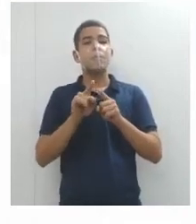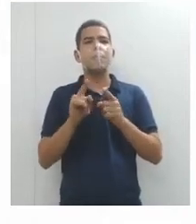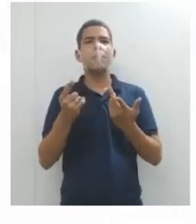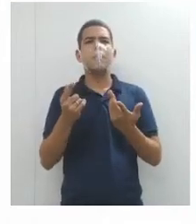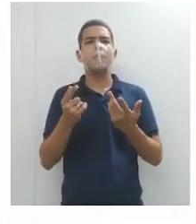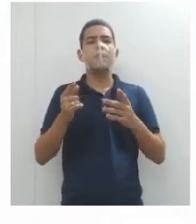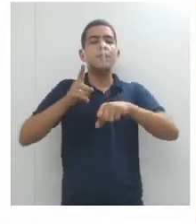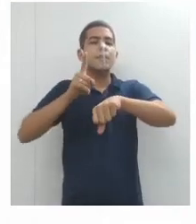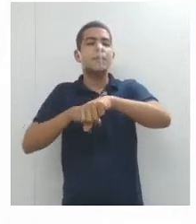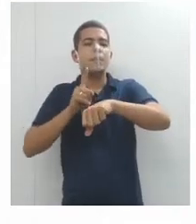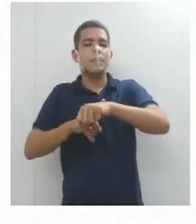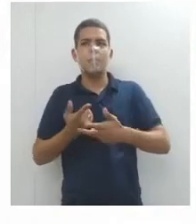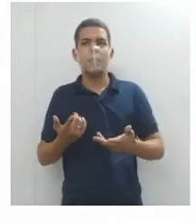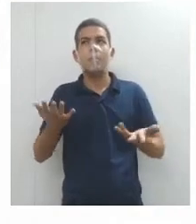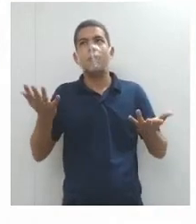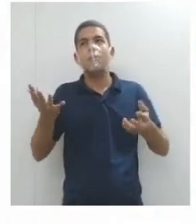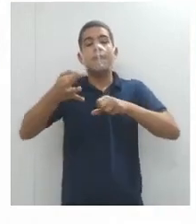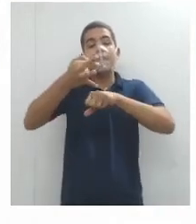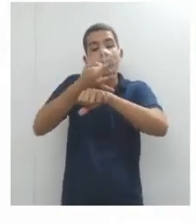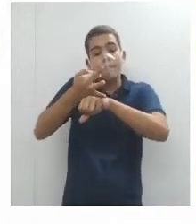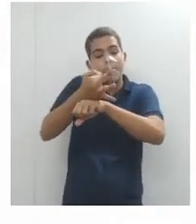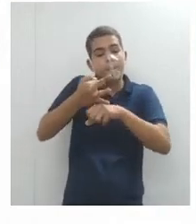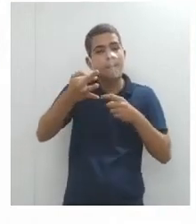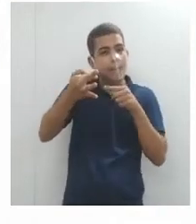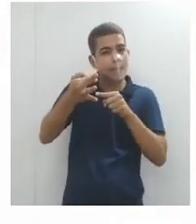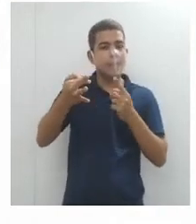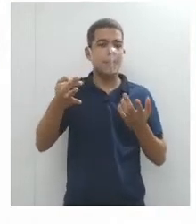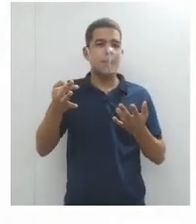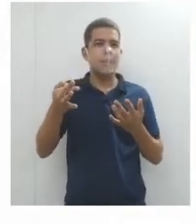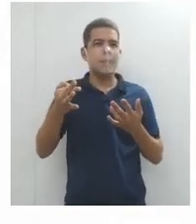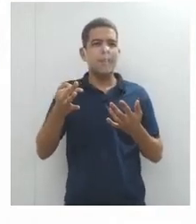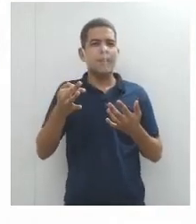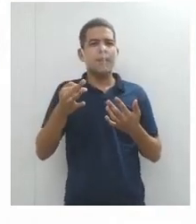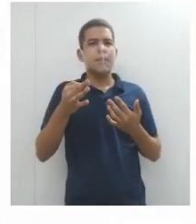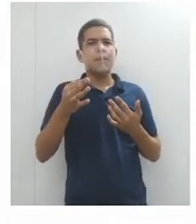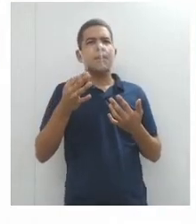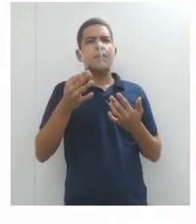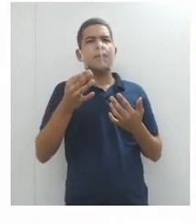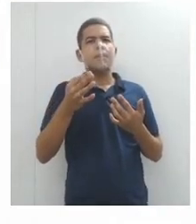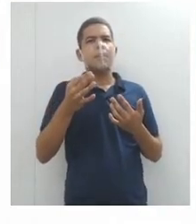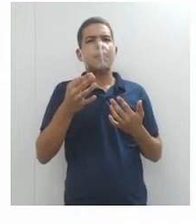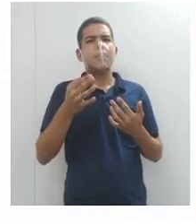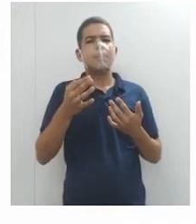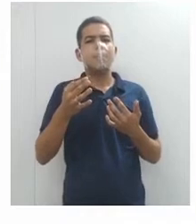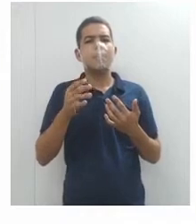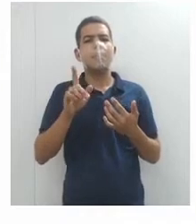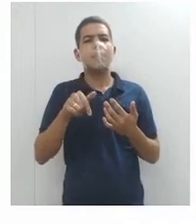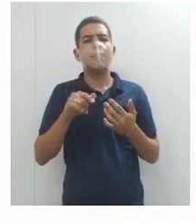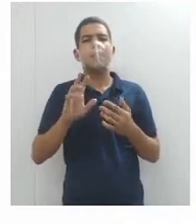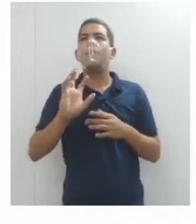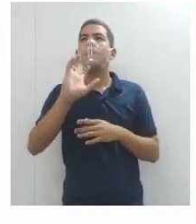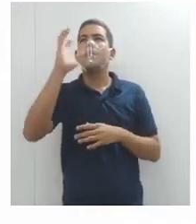nestas férias, tá certo? Então, essa ação aí não está acontecendo, por